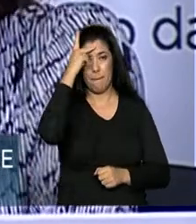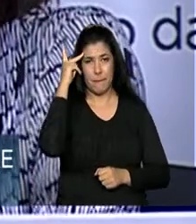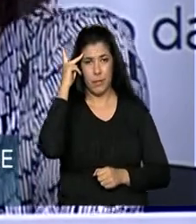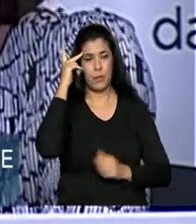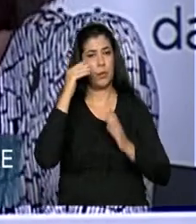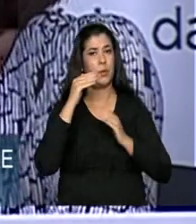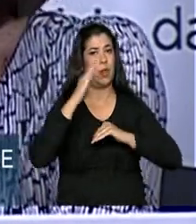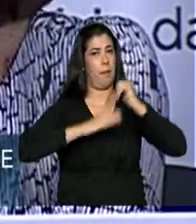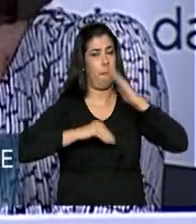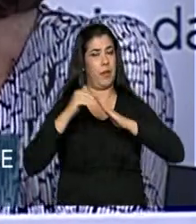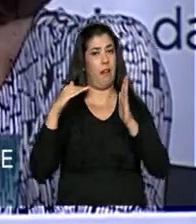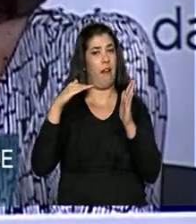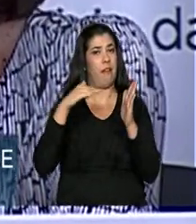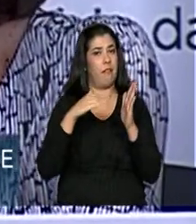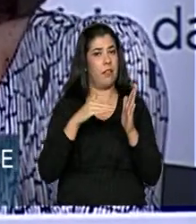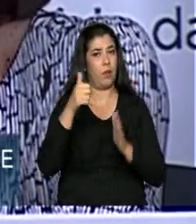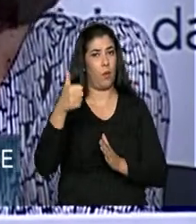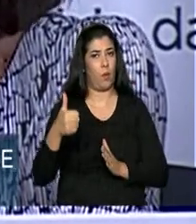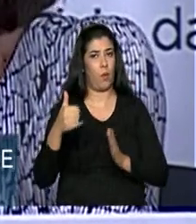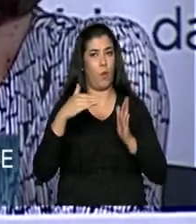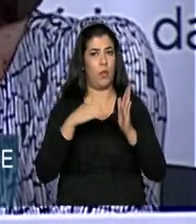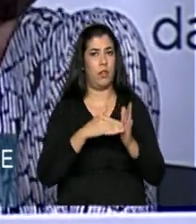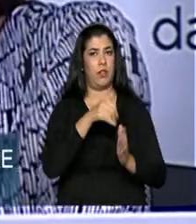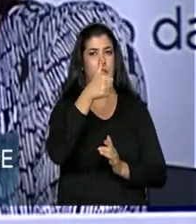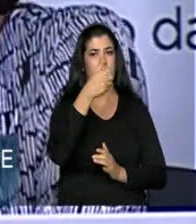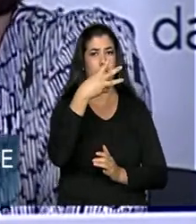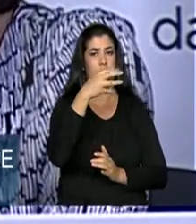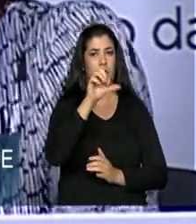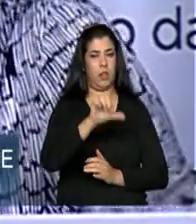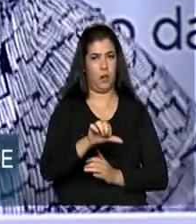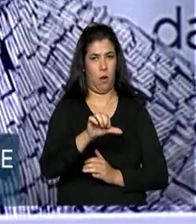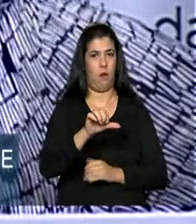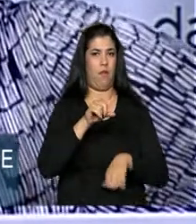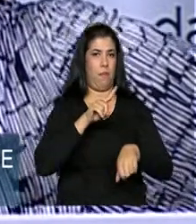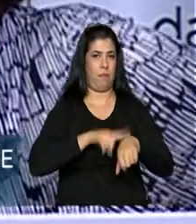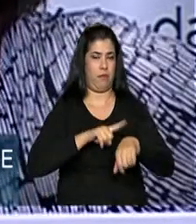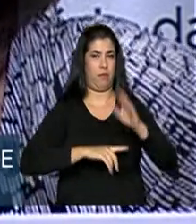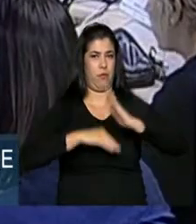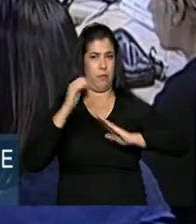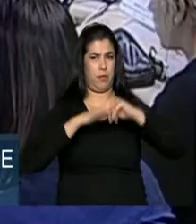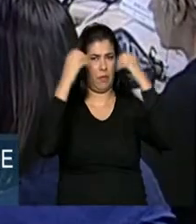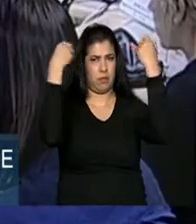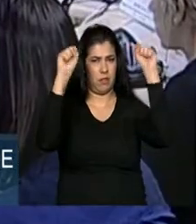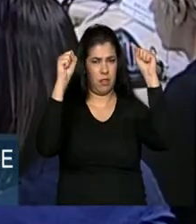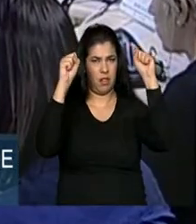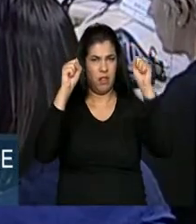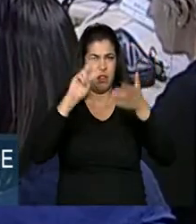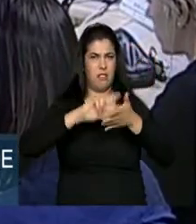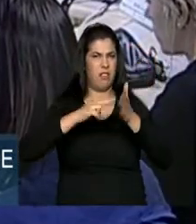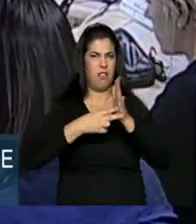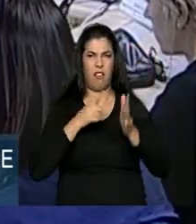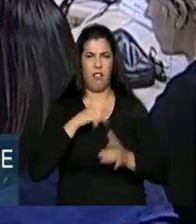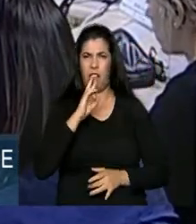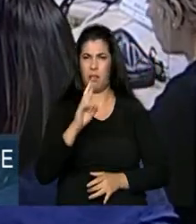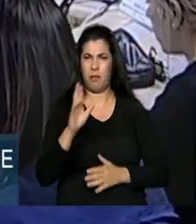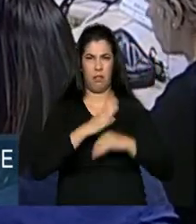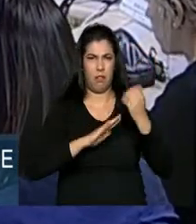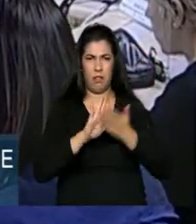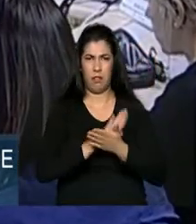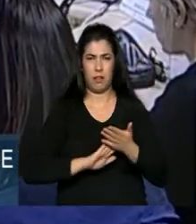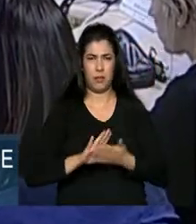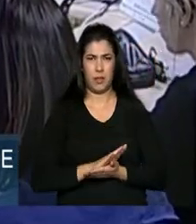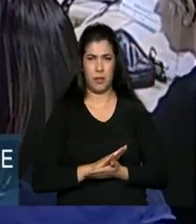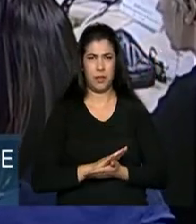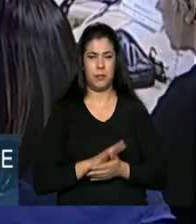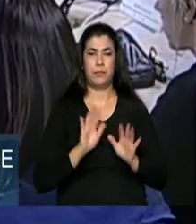149 minutos, de 1 a 149 minutos, é considerado insuficientemente ativo. Então, não tem nem atividade de lazer no